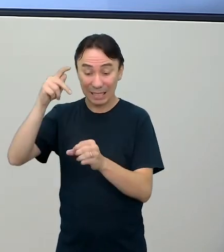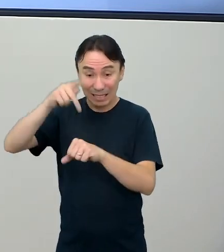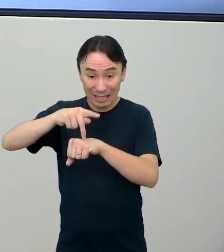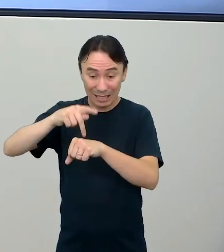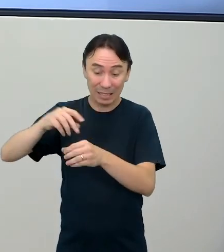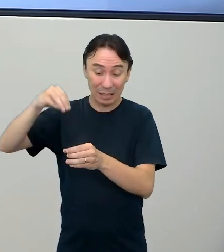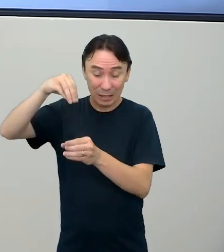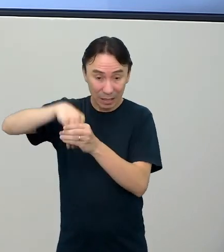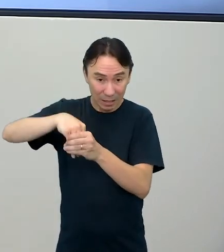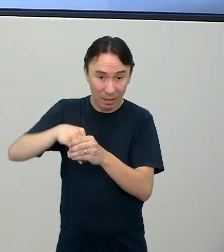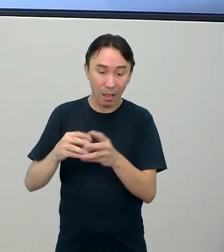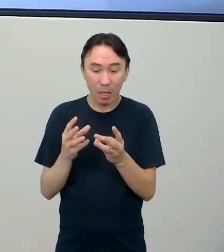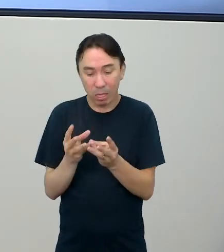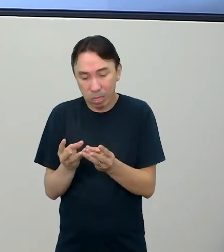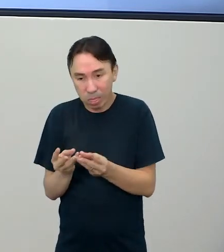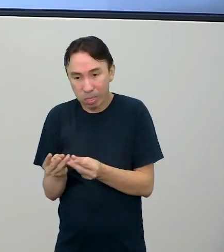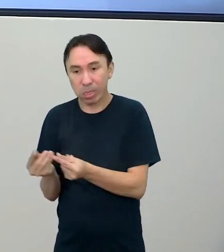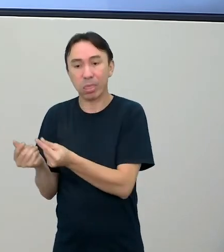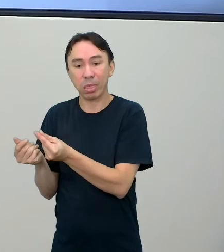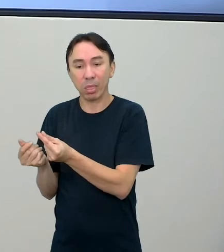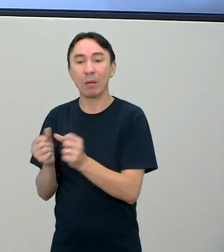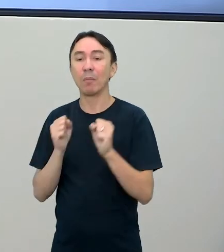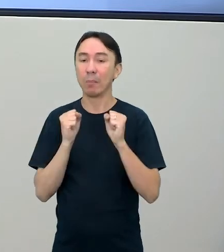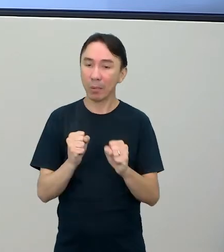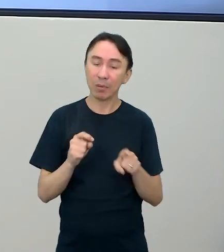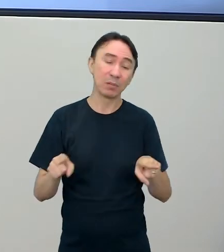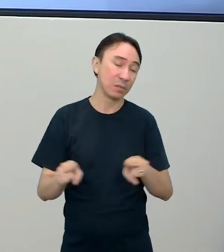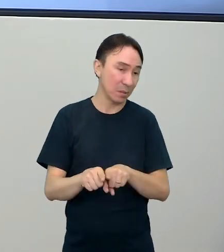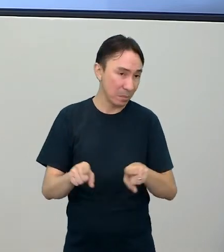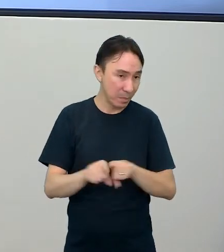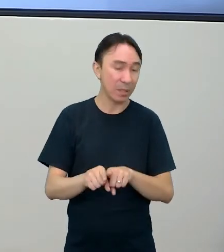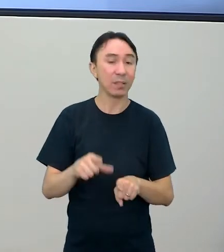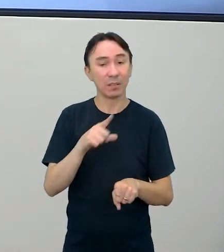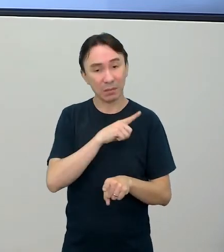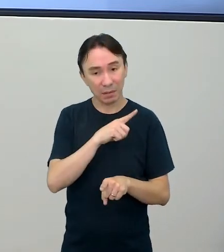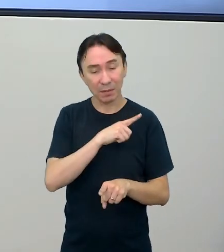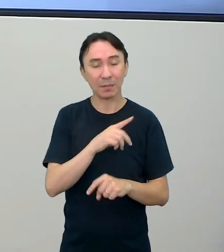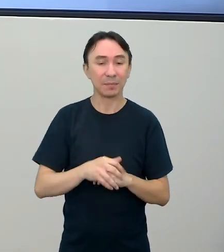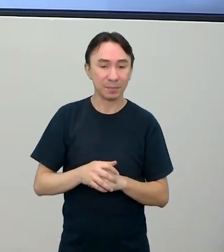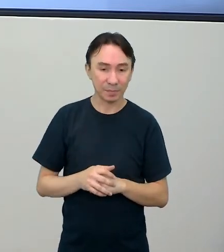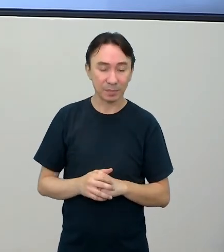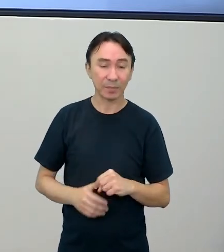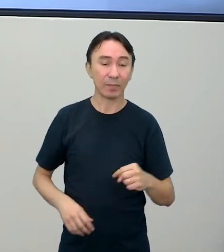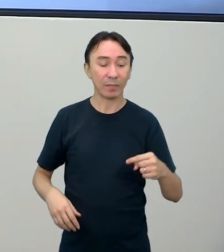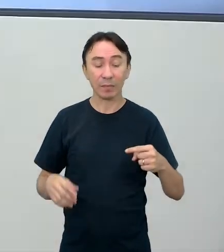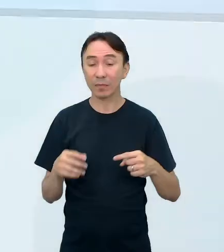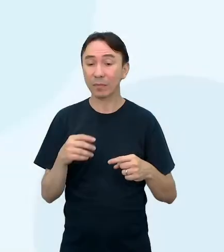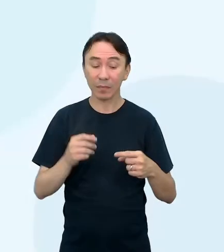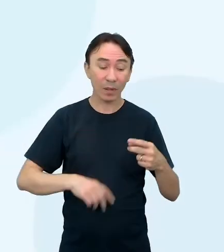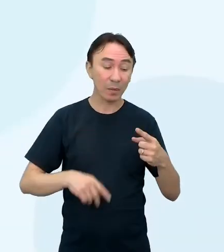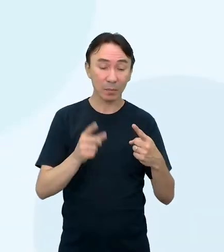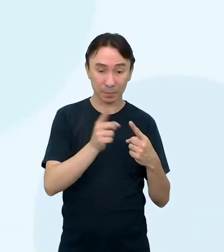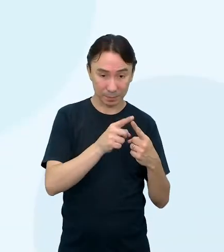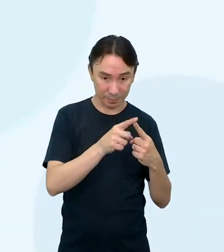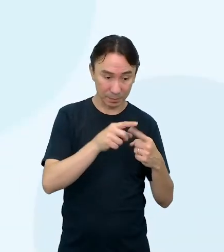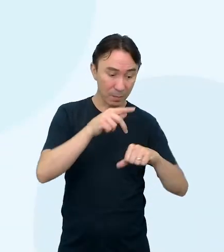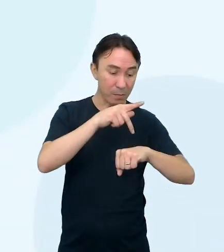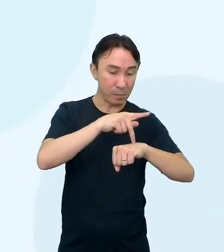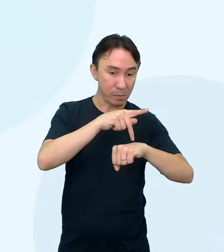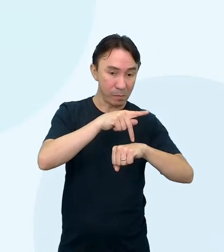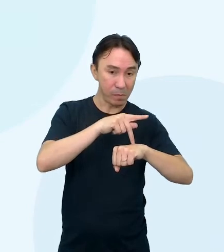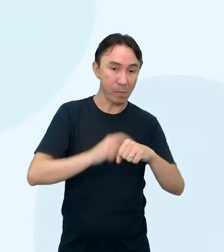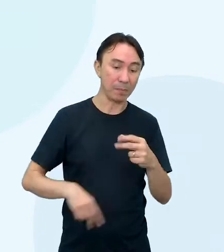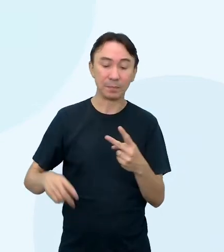aí desse intemperismo, nesse caso agora biológico. Das rochas ao solo, que é o componente